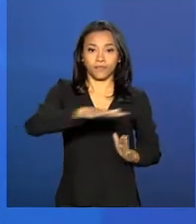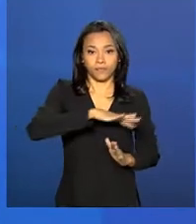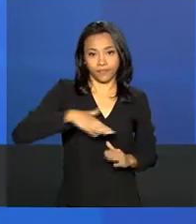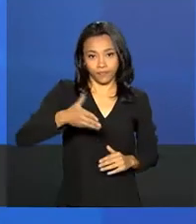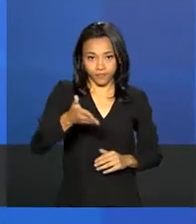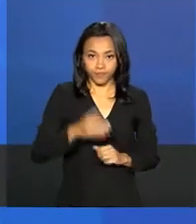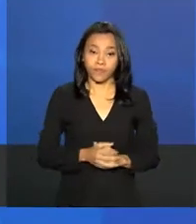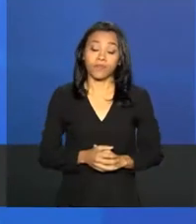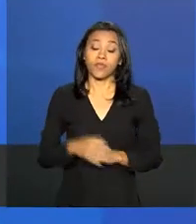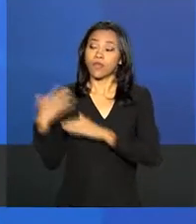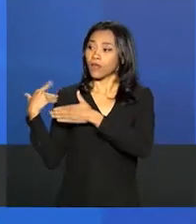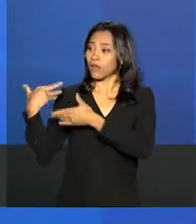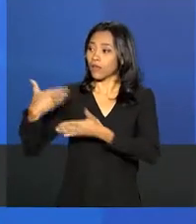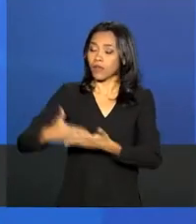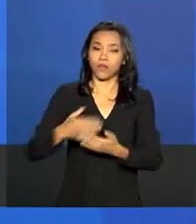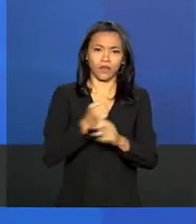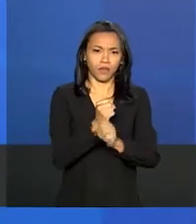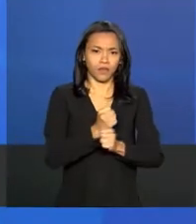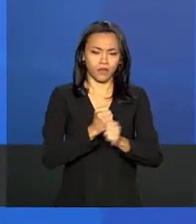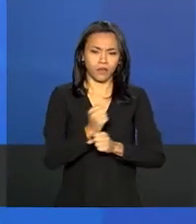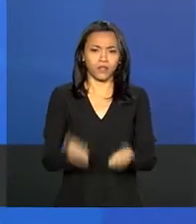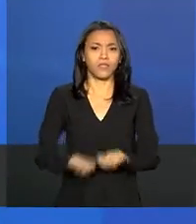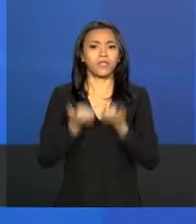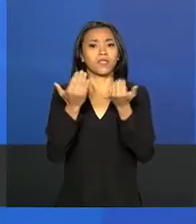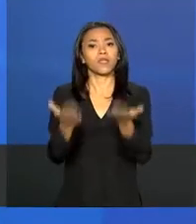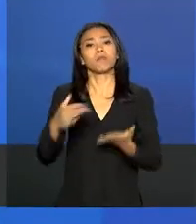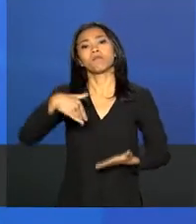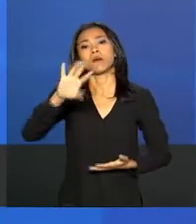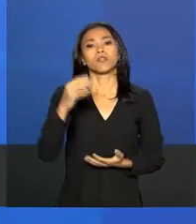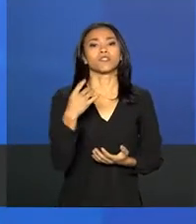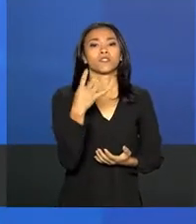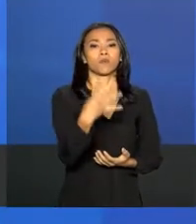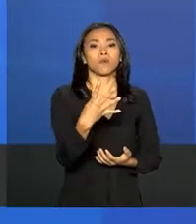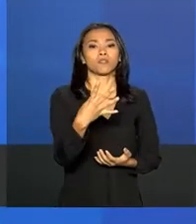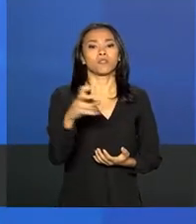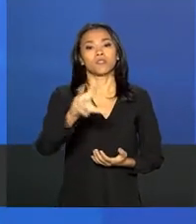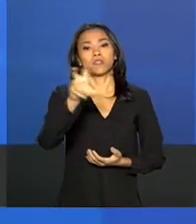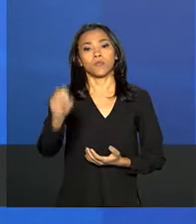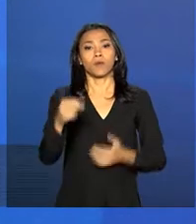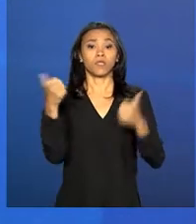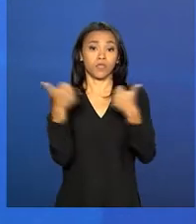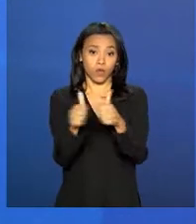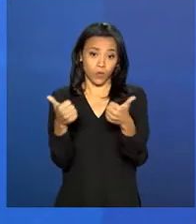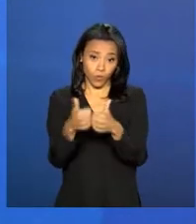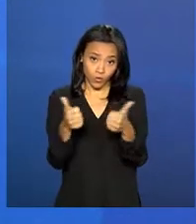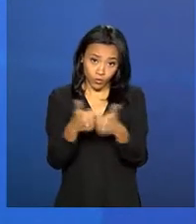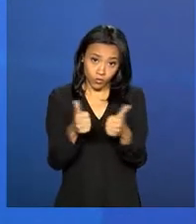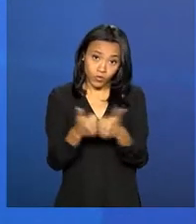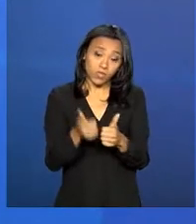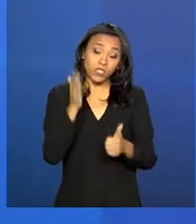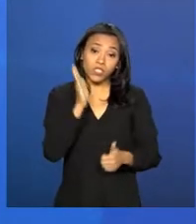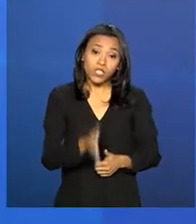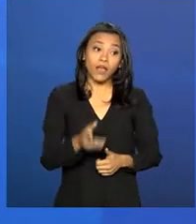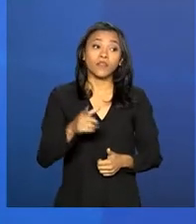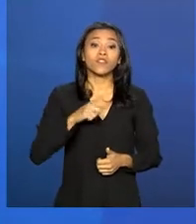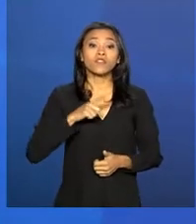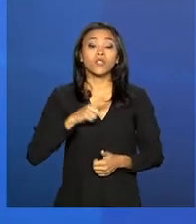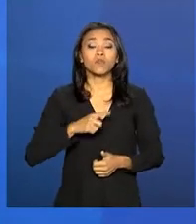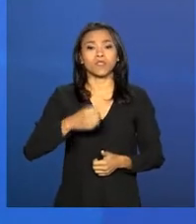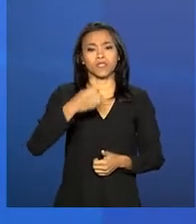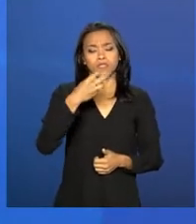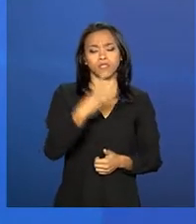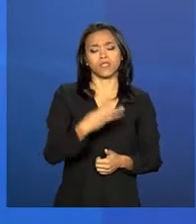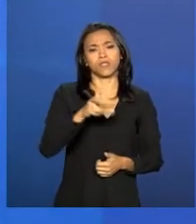entregamos mais de 450 e ônibus geramos trazer 50 mil